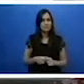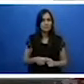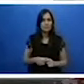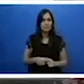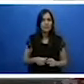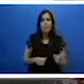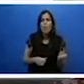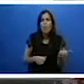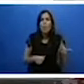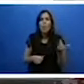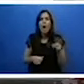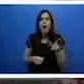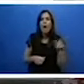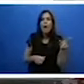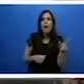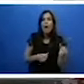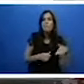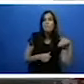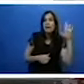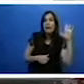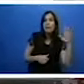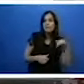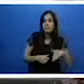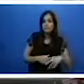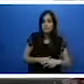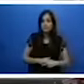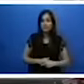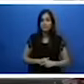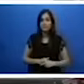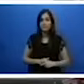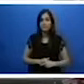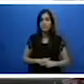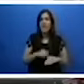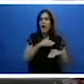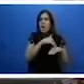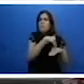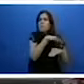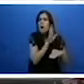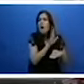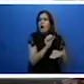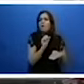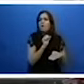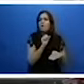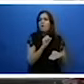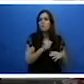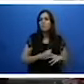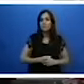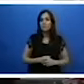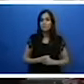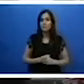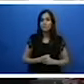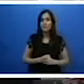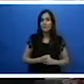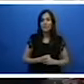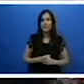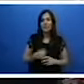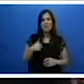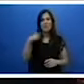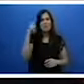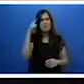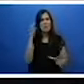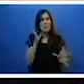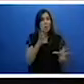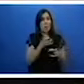ela tem a mais? E esse a mais, geralmente nós pensamos assim, ah, vou somar, né,